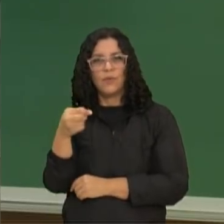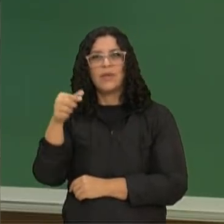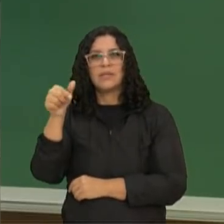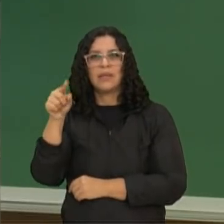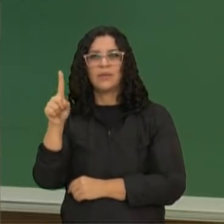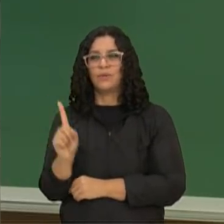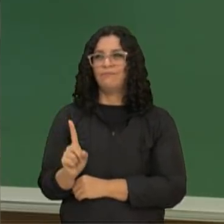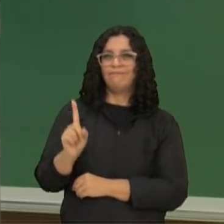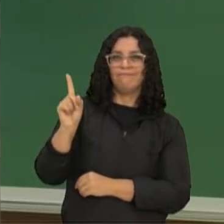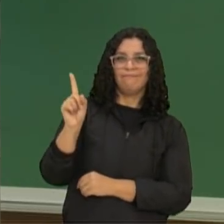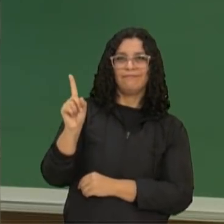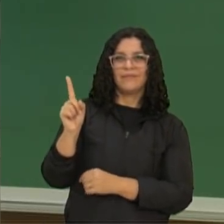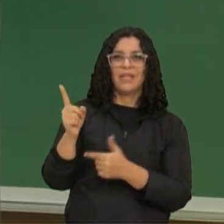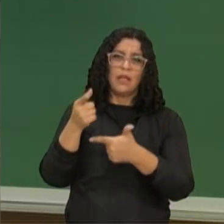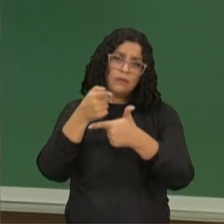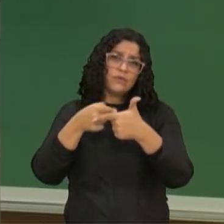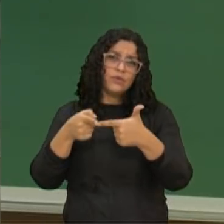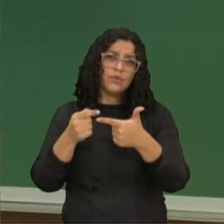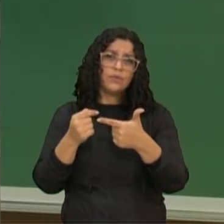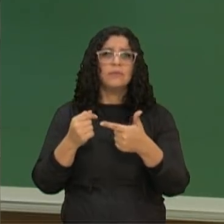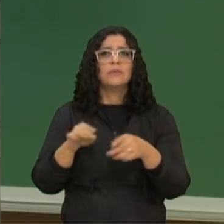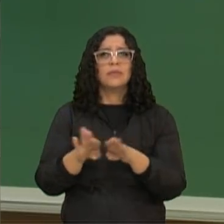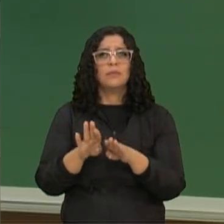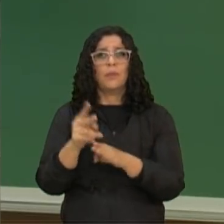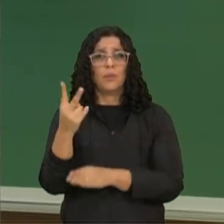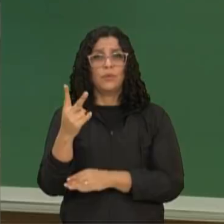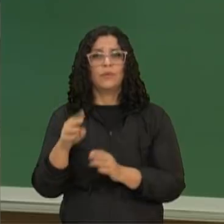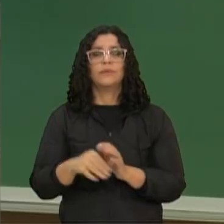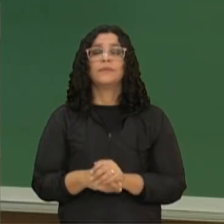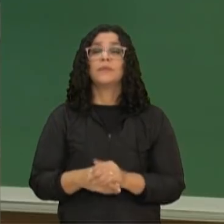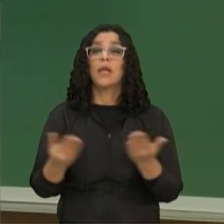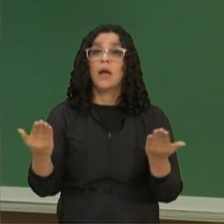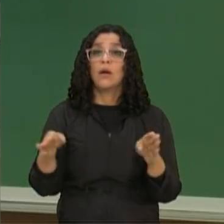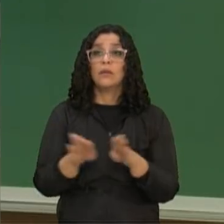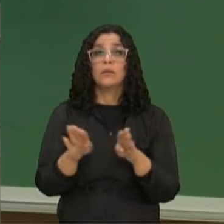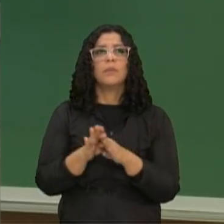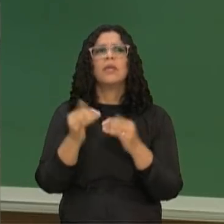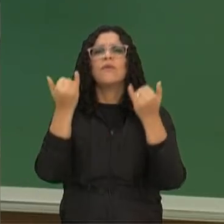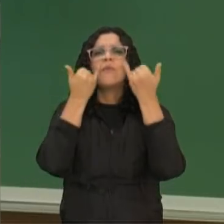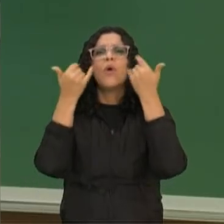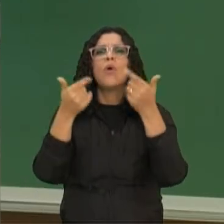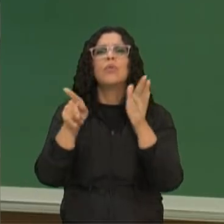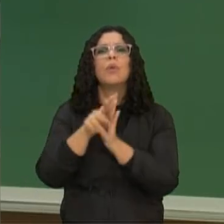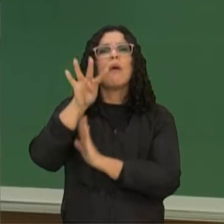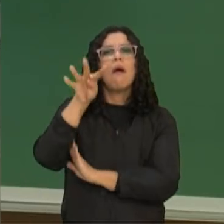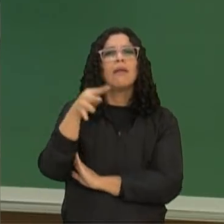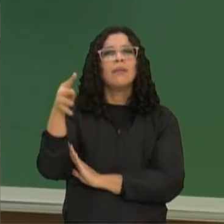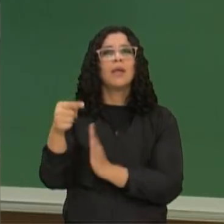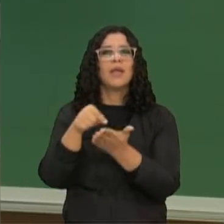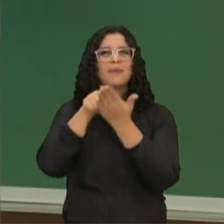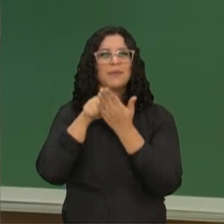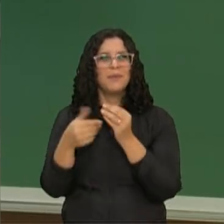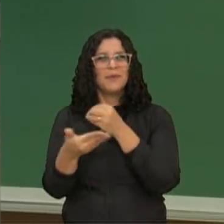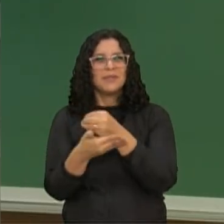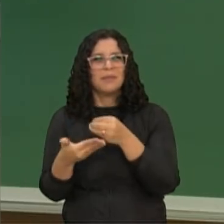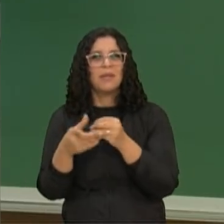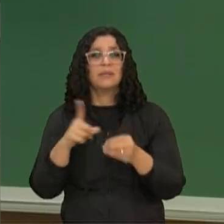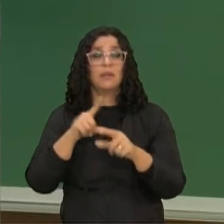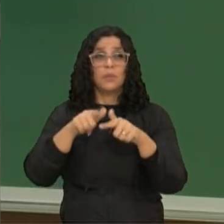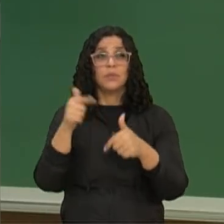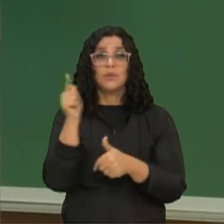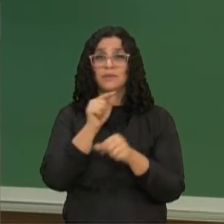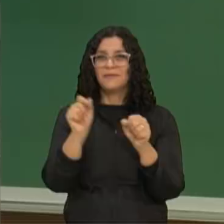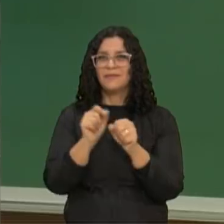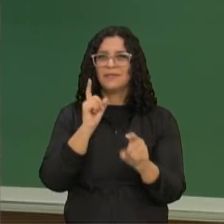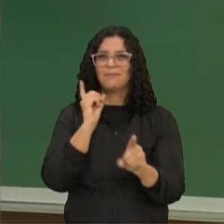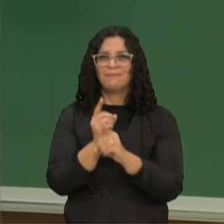Cheguei exatamente na metade desse constituinte porque eu dividi por 2. Aonde aparece essa informação? Temos a tabela que dá o nosso suporte. Então, olha o que